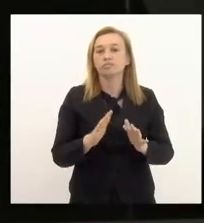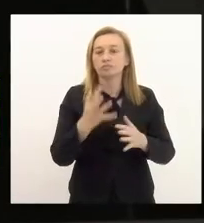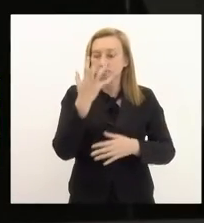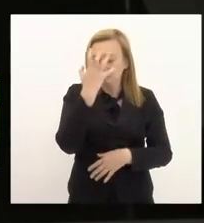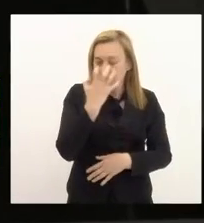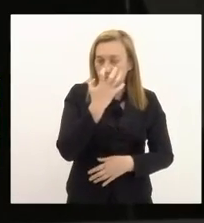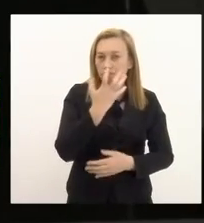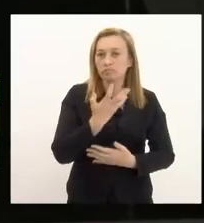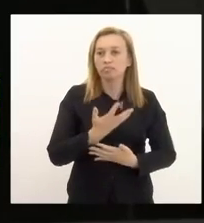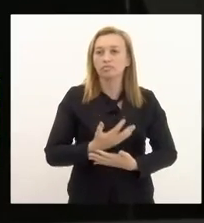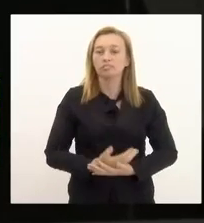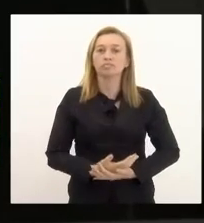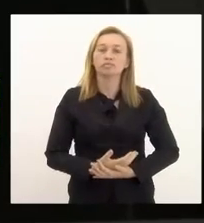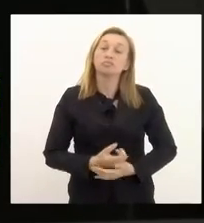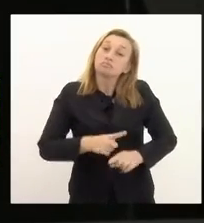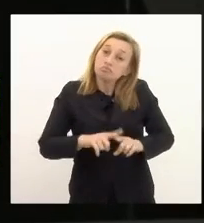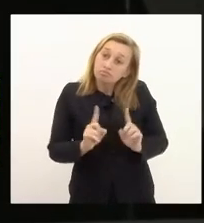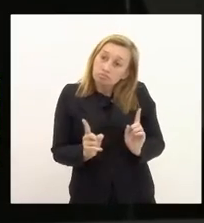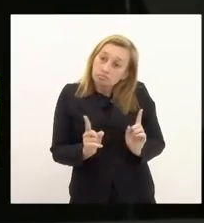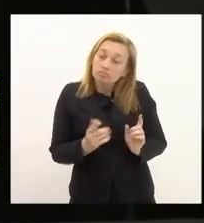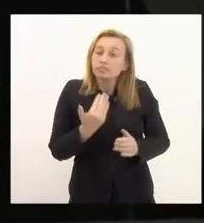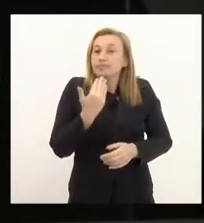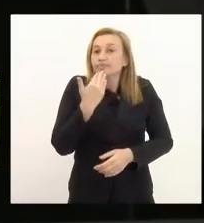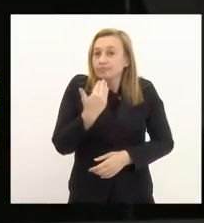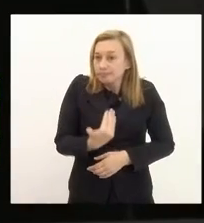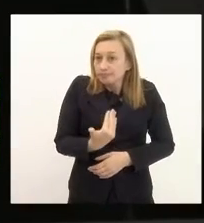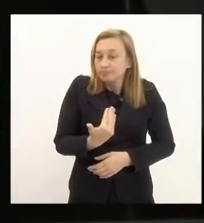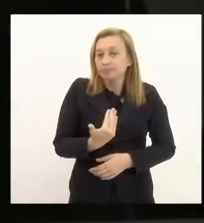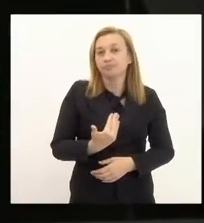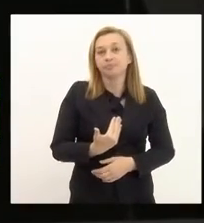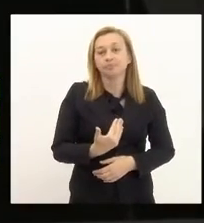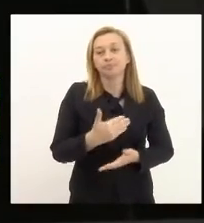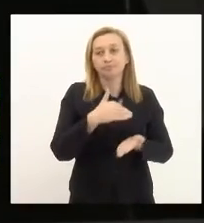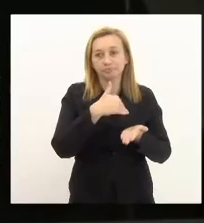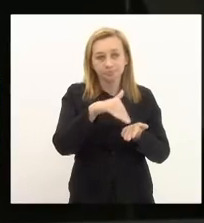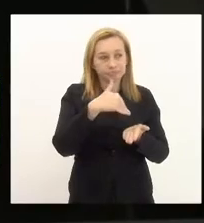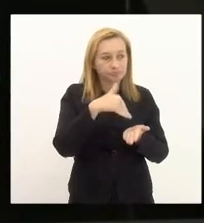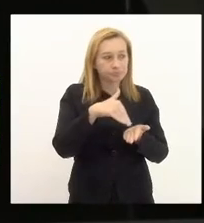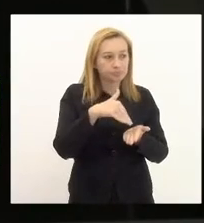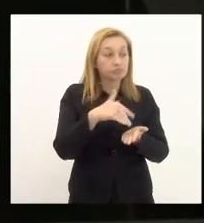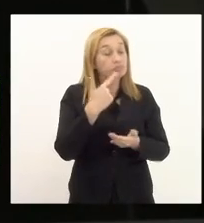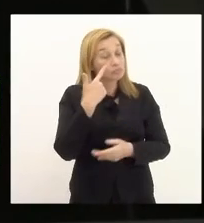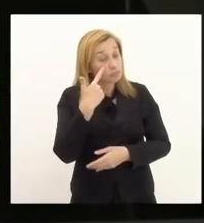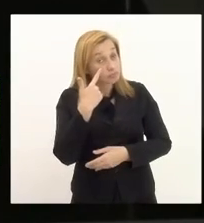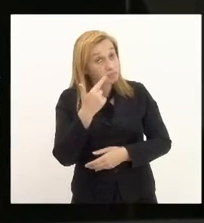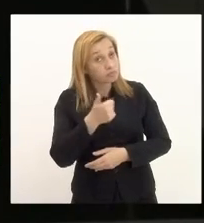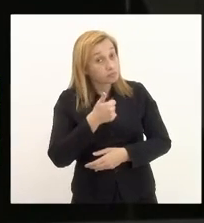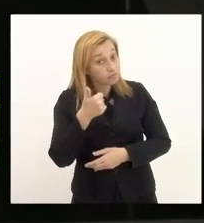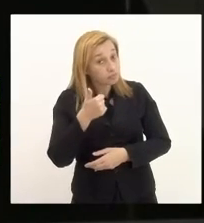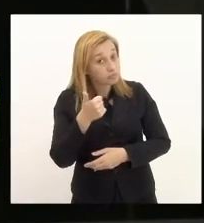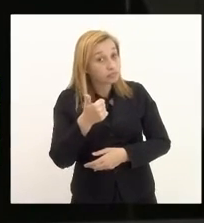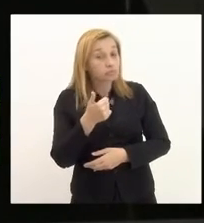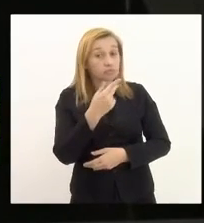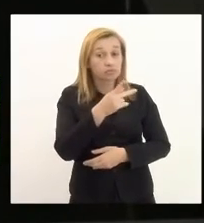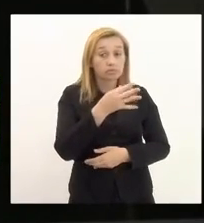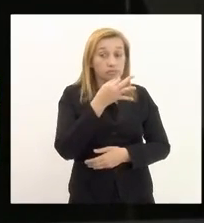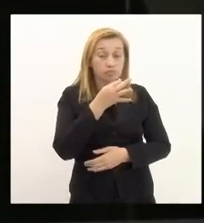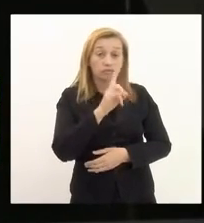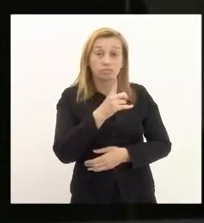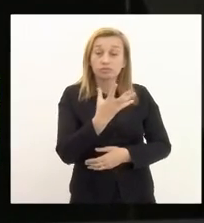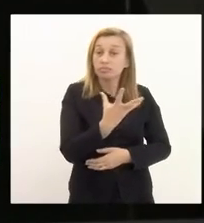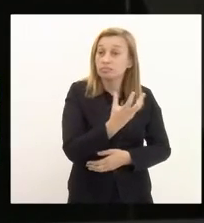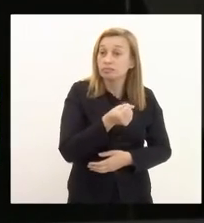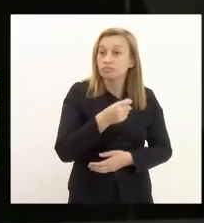seriedade com muita fidalguia Mas peço ao secretário que reveja o seu posicionamento não para